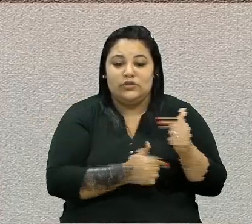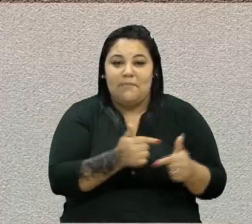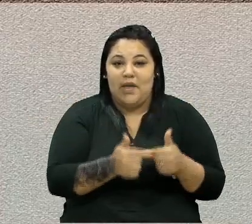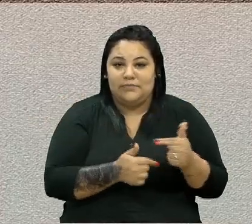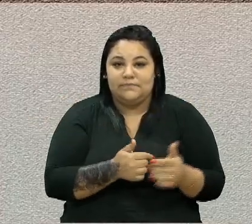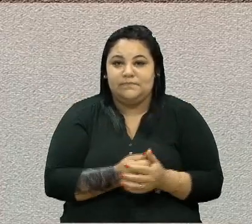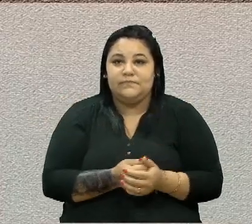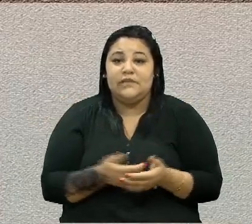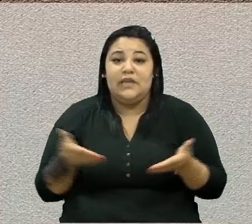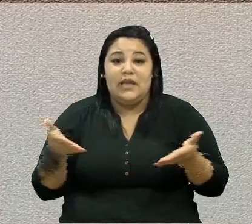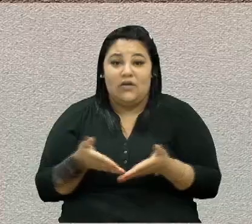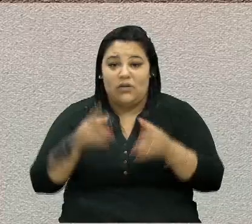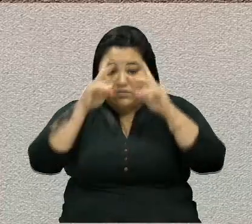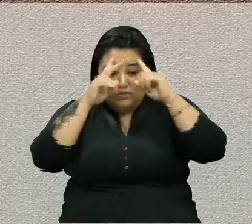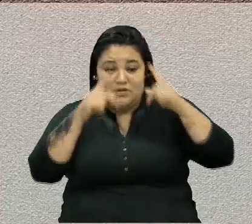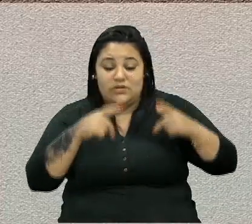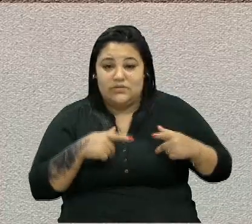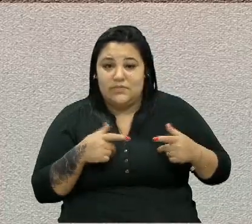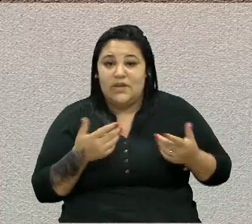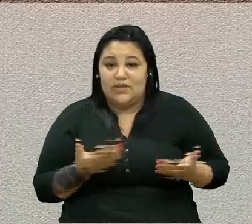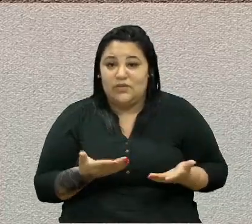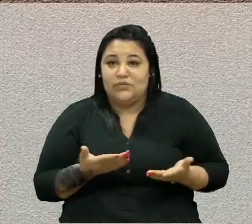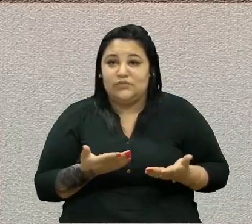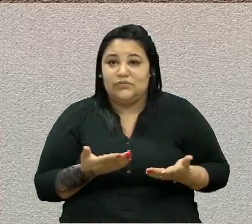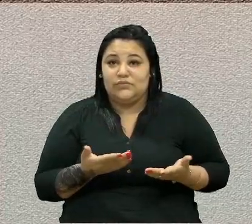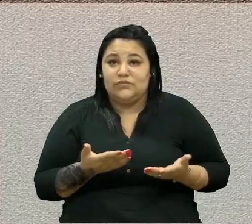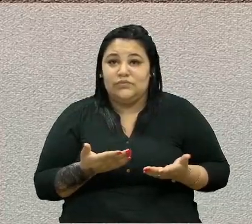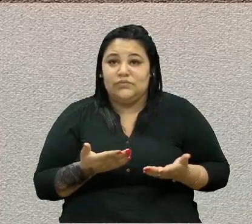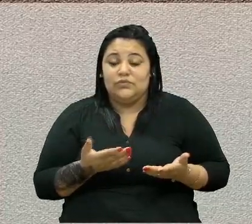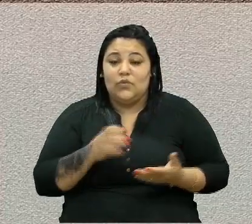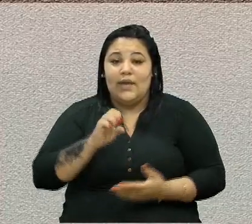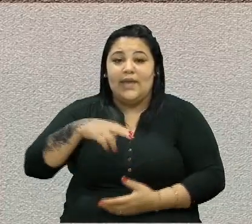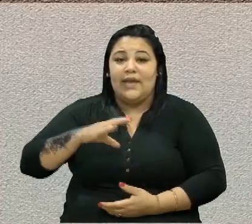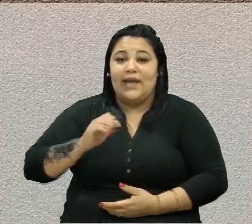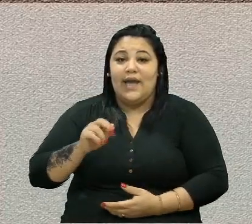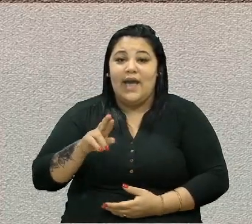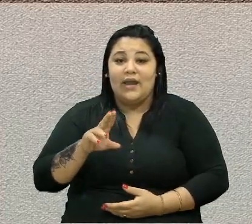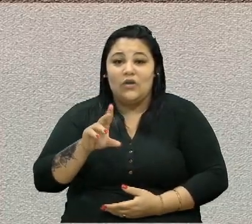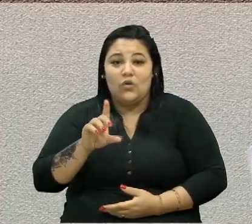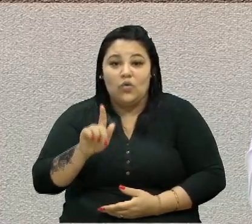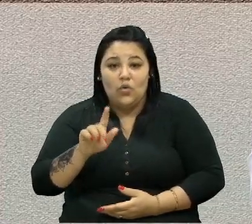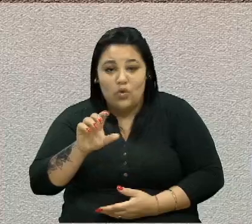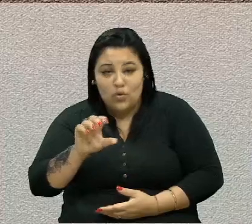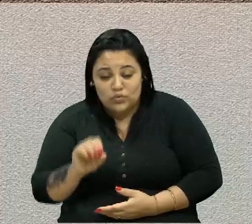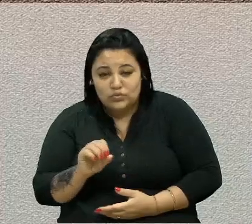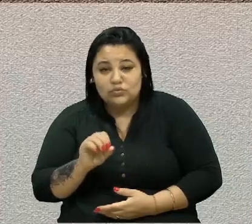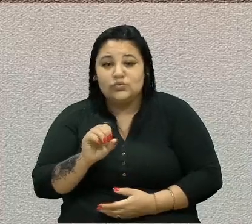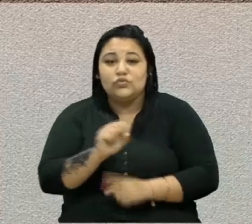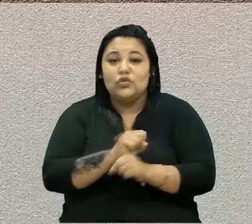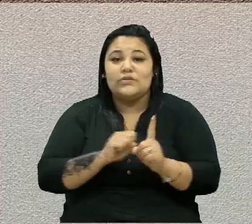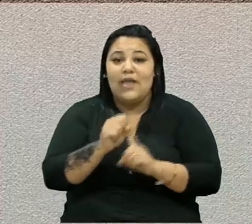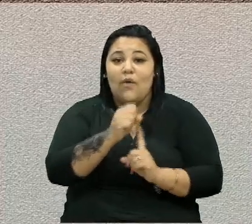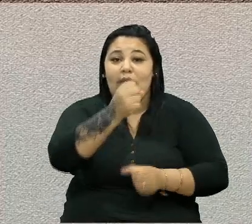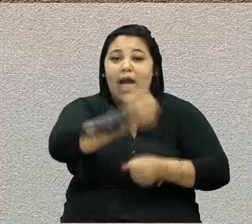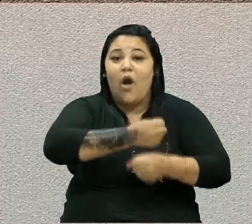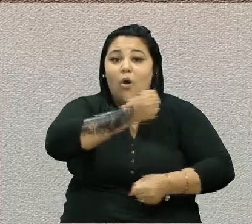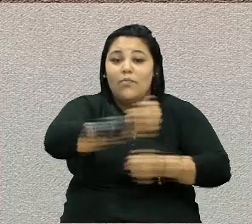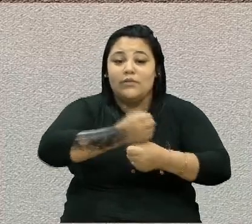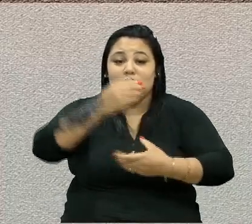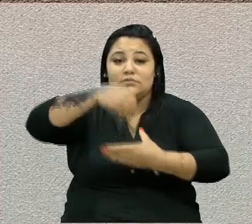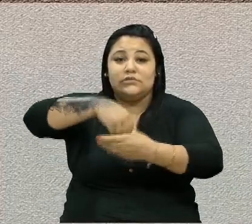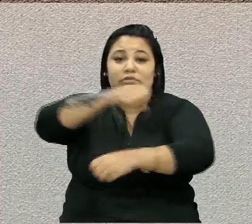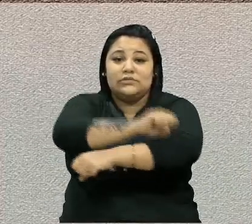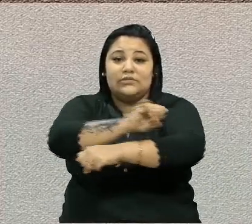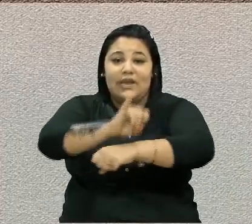E agora, com esse reconhecimento do encargo social e também essa reforma que vai acontecer, vai possibilitar